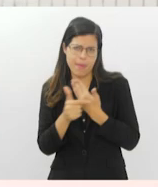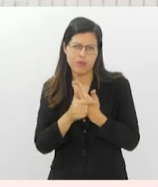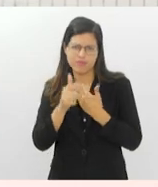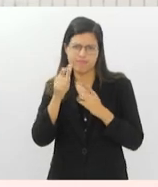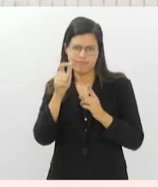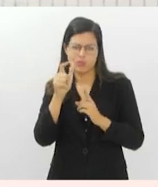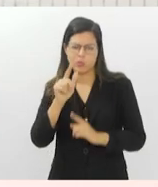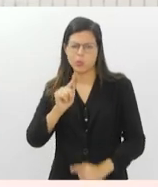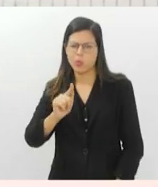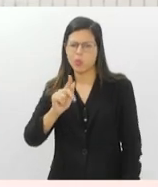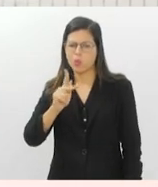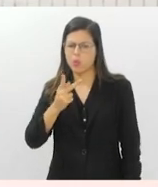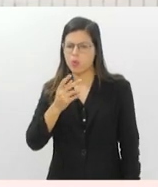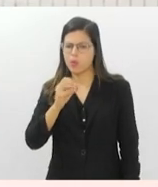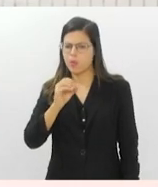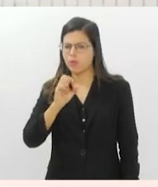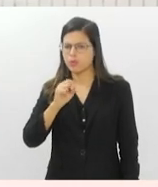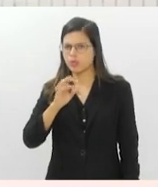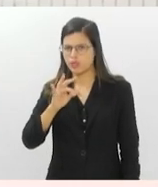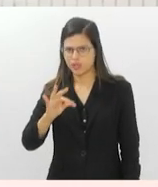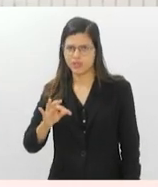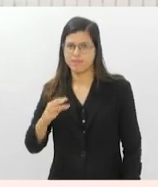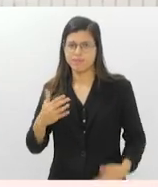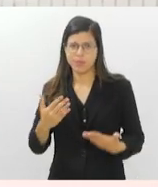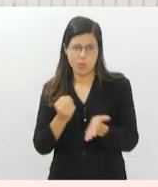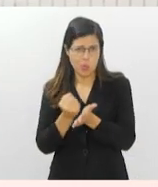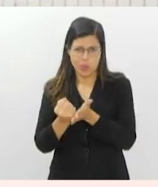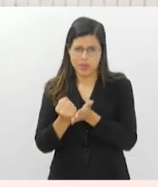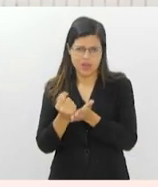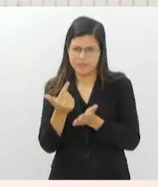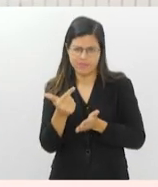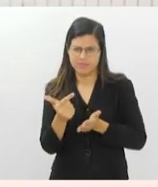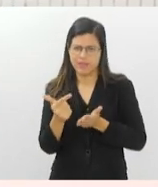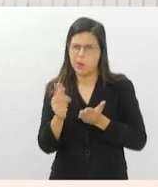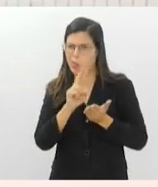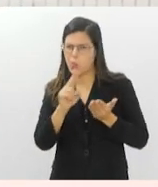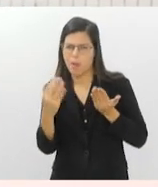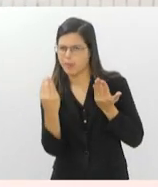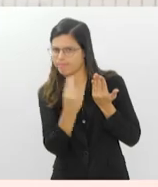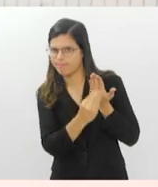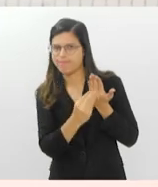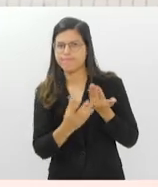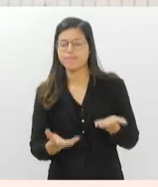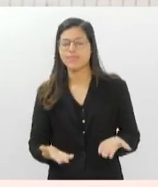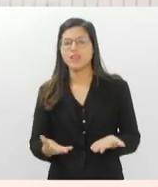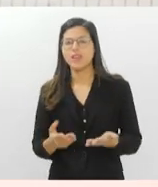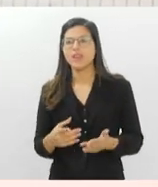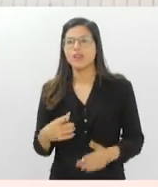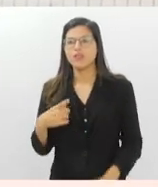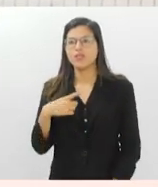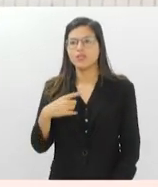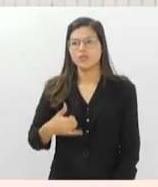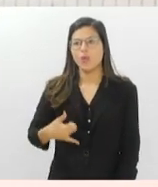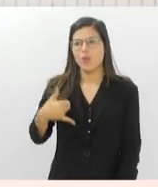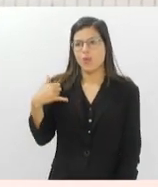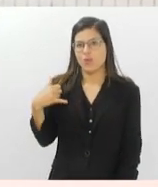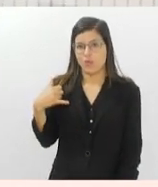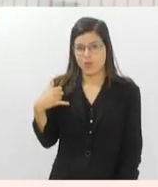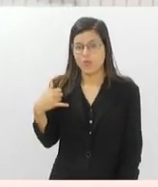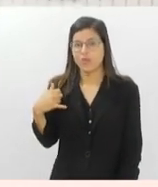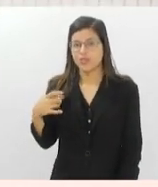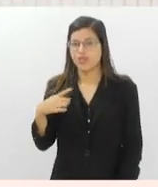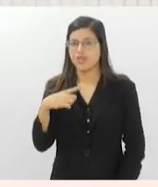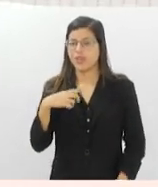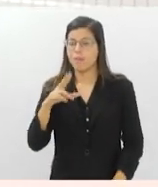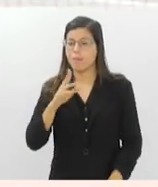por contrato, o nome dele não aparece. Eu tive o privilégio de poder ter o meu nome na capa desse